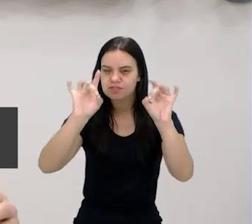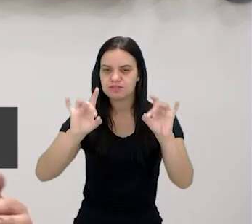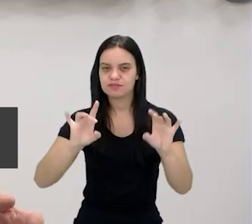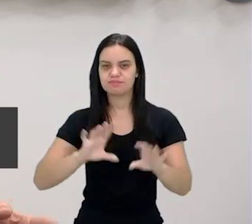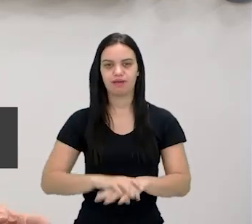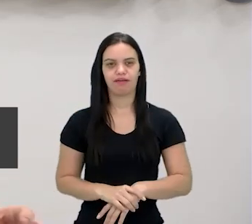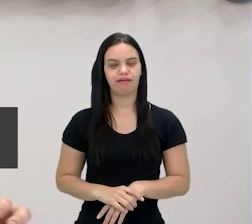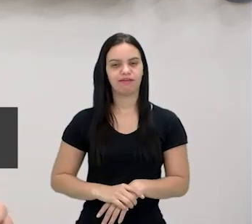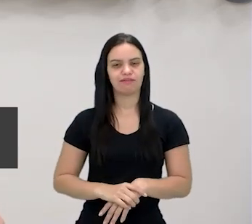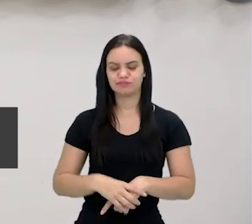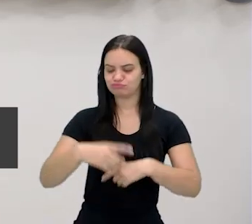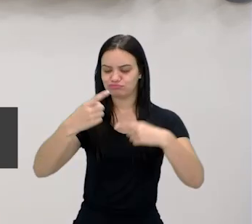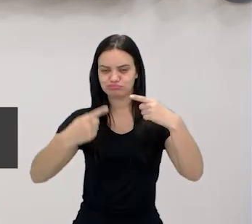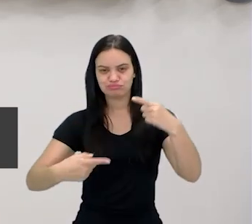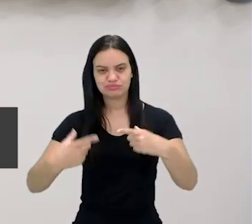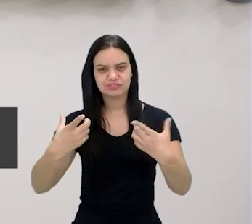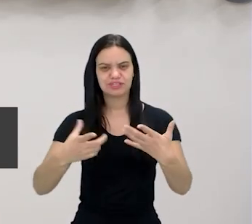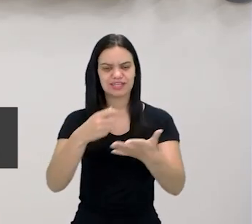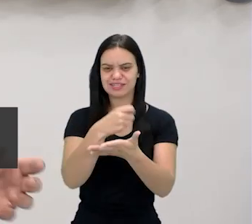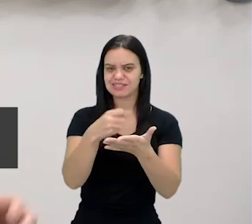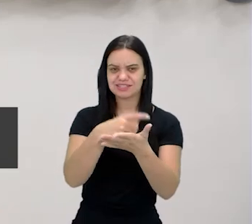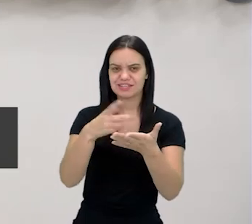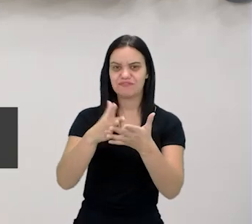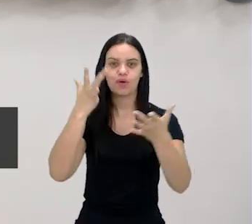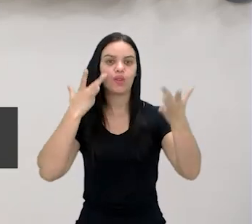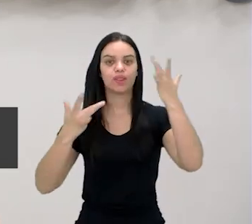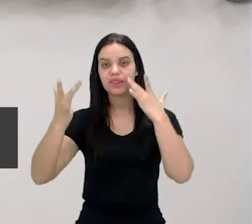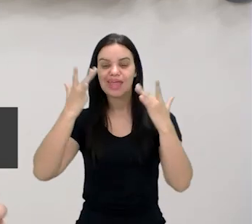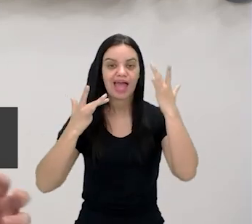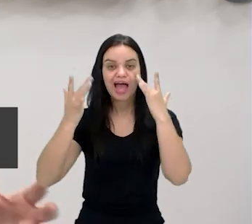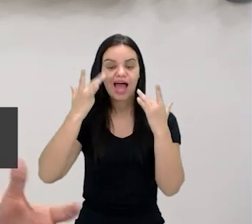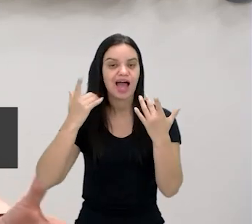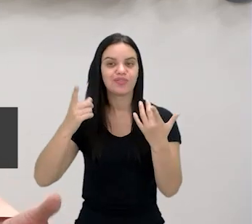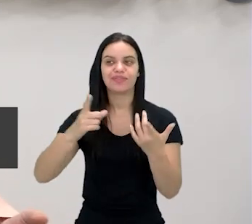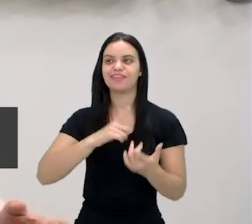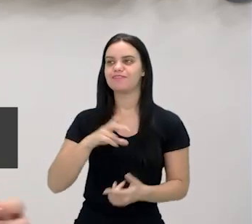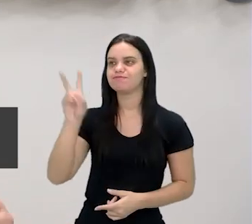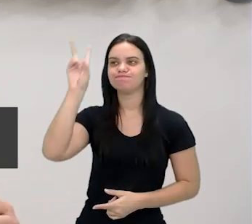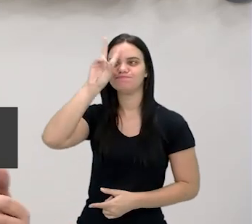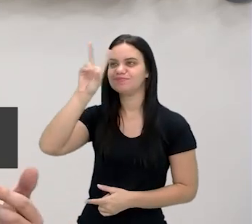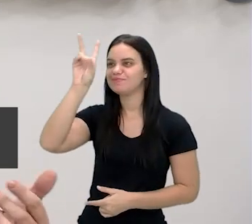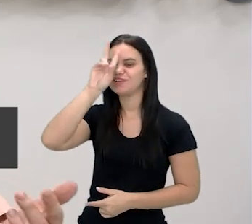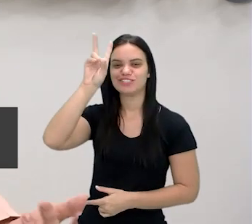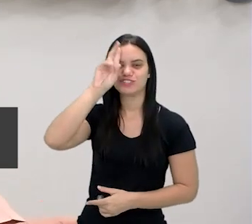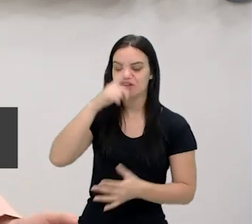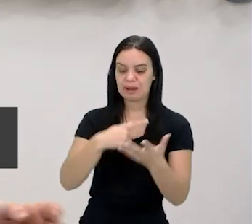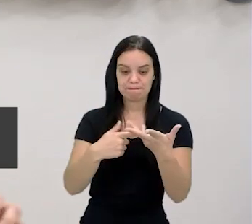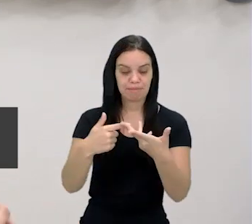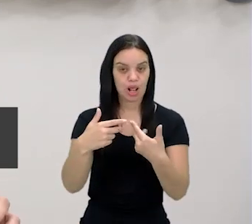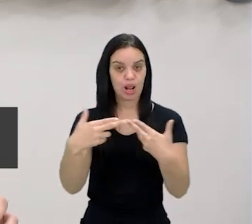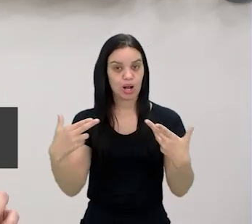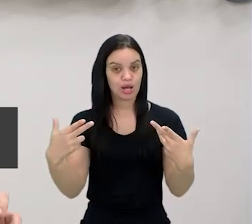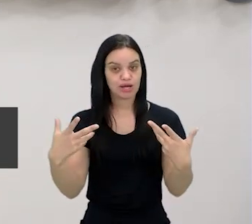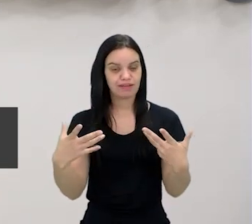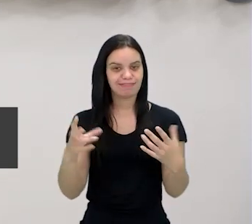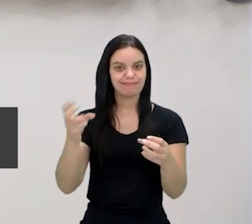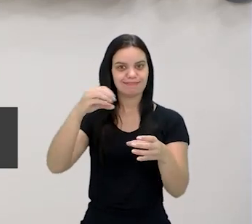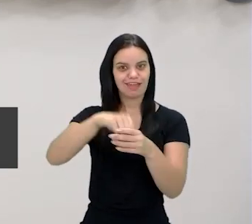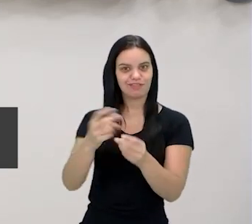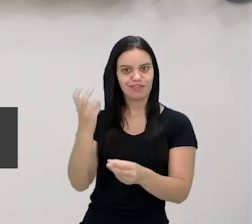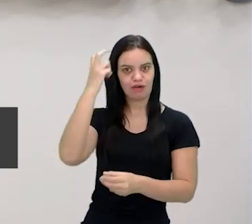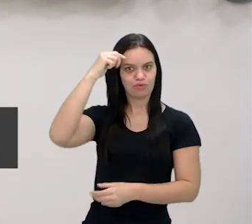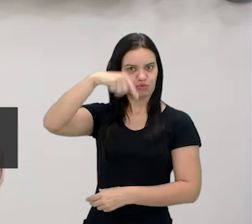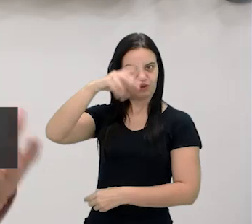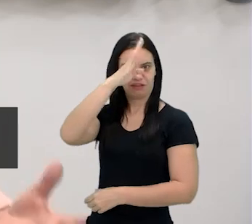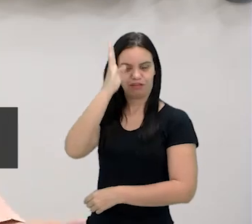foi jurista, foi escritor de peças de teatro. Ele fez uma história assim múltipla e diversa na cultura desse país.